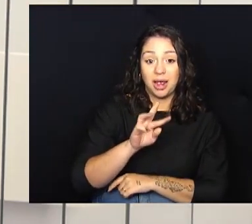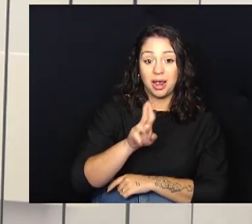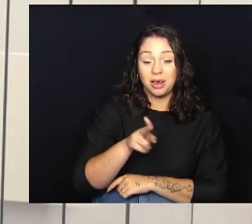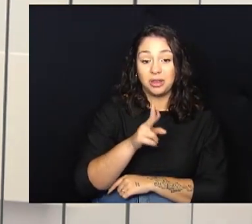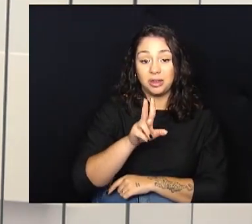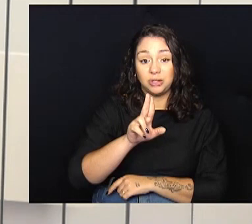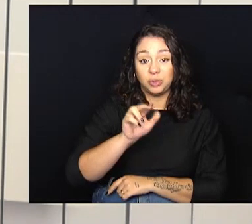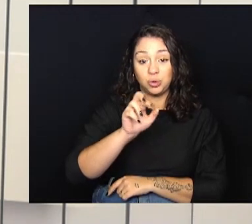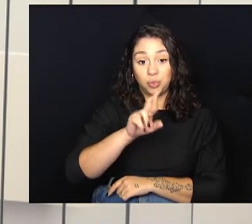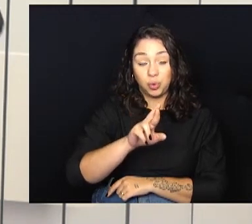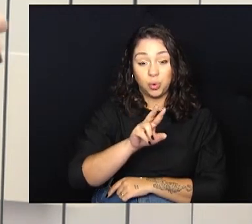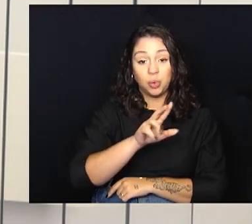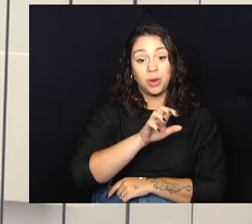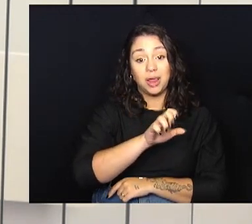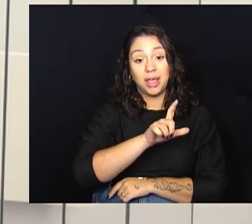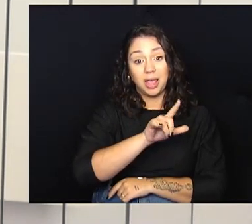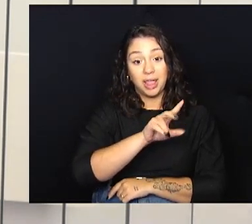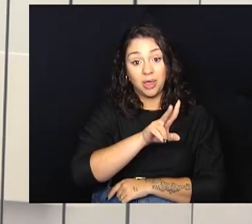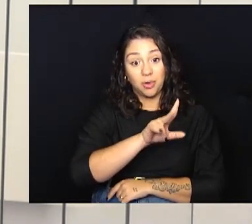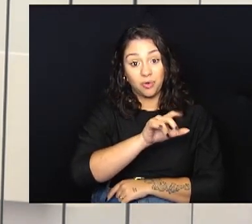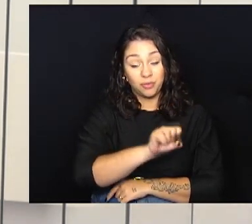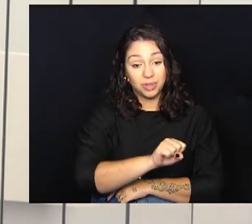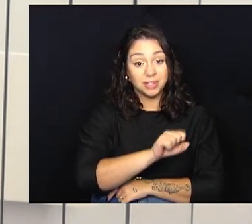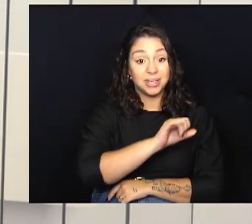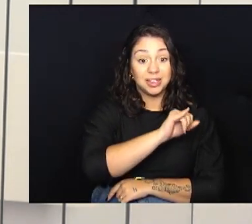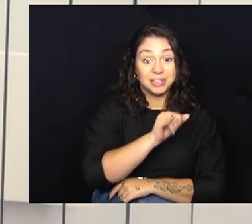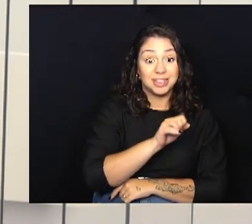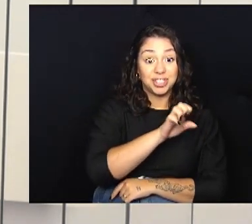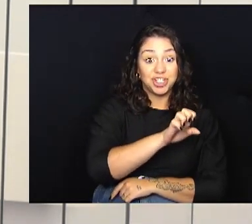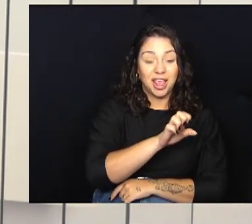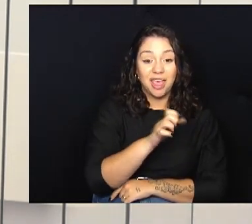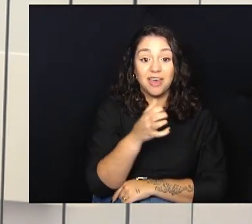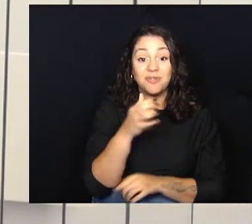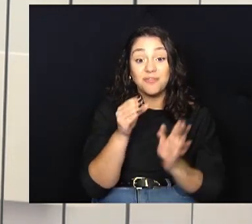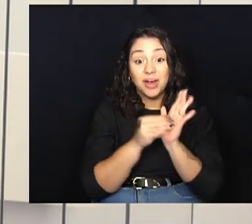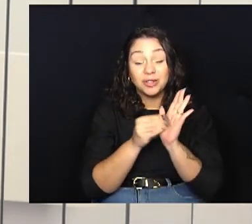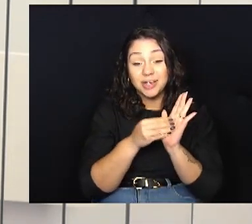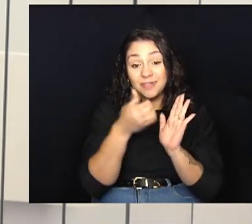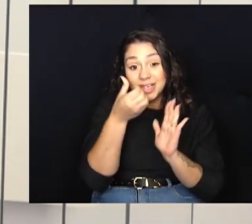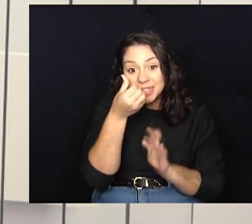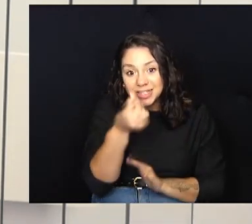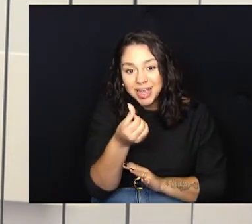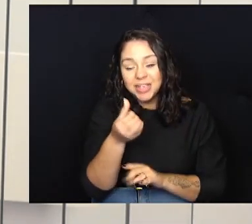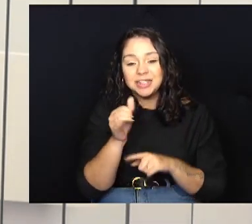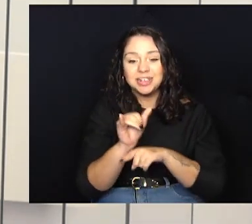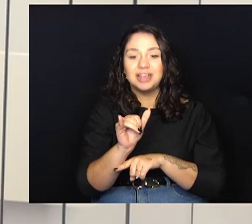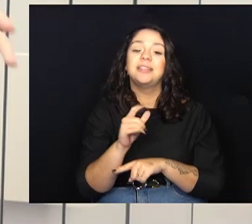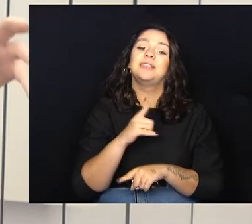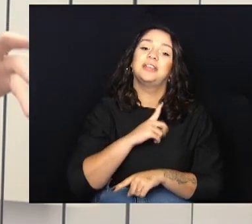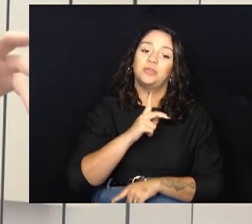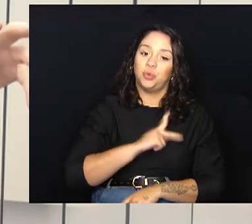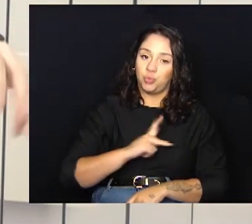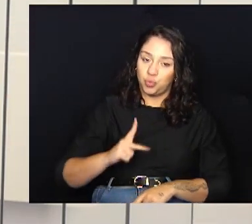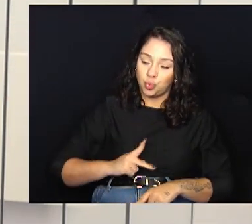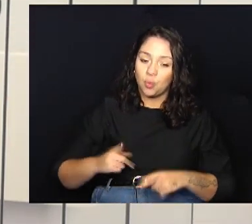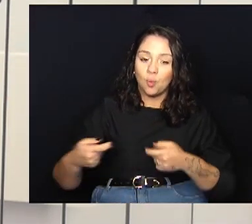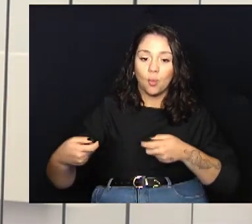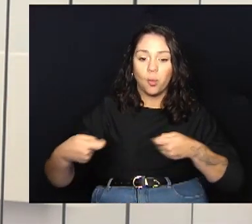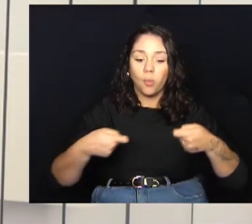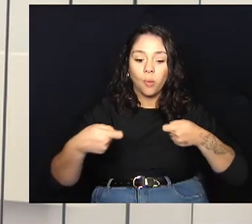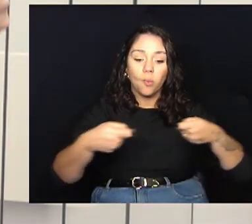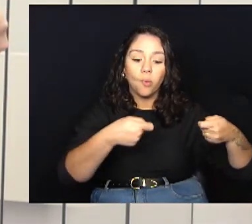Elvis Pablo Diego e Jé seis desfalques a ponte conseguiu imprimir o ritmo dominou as ações